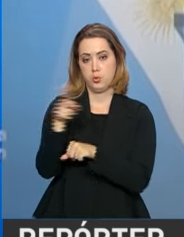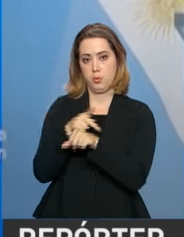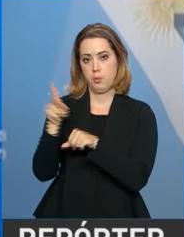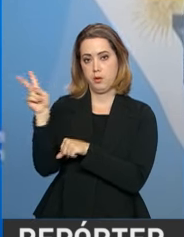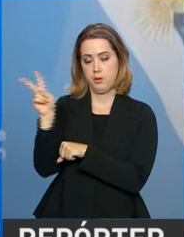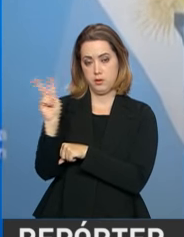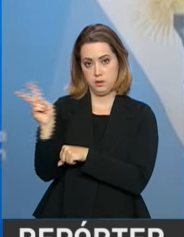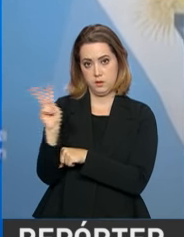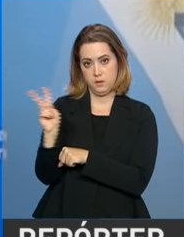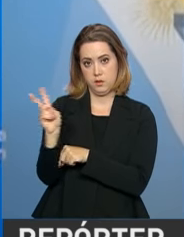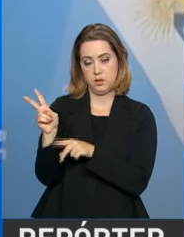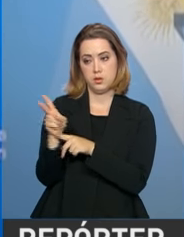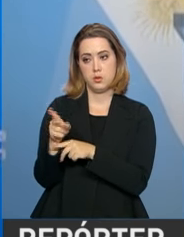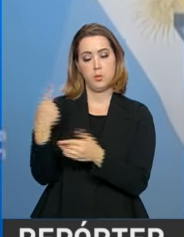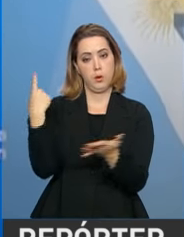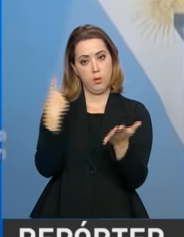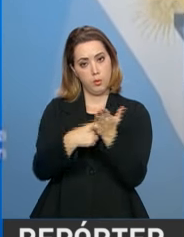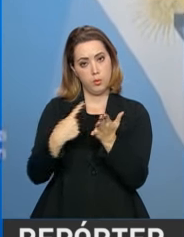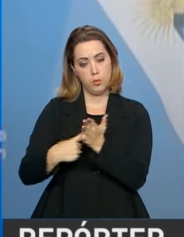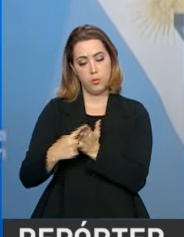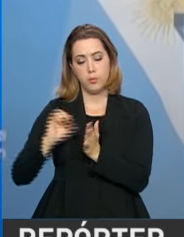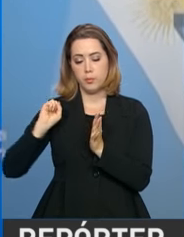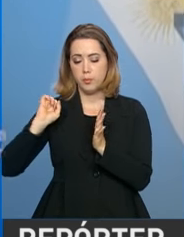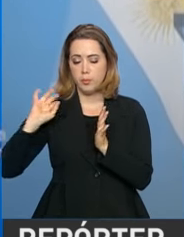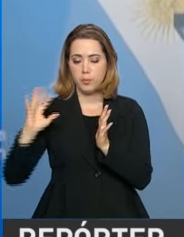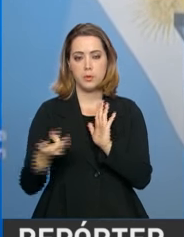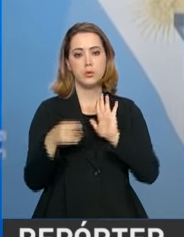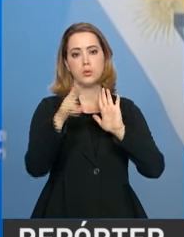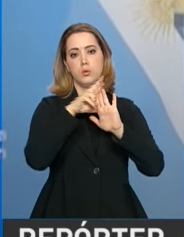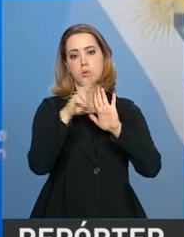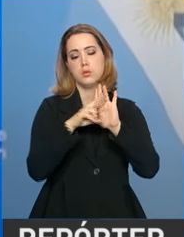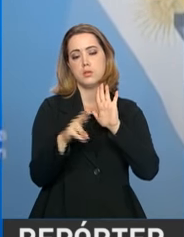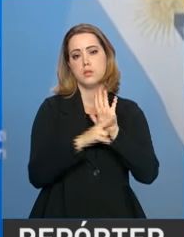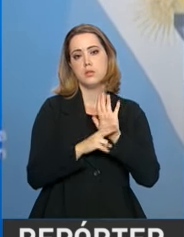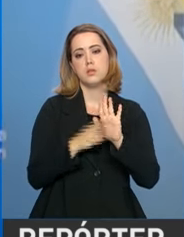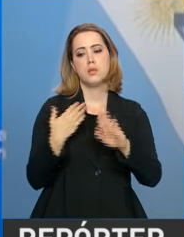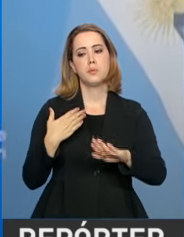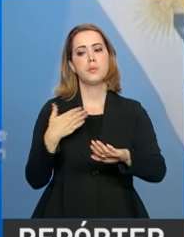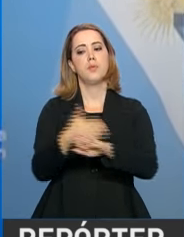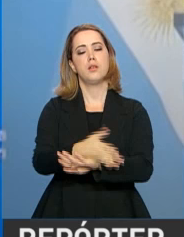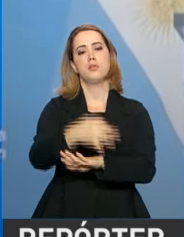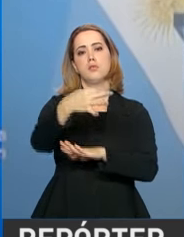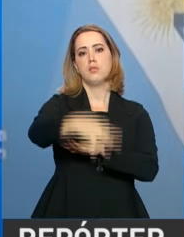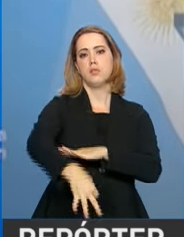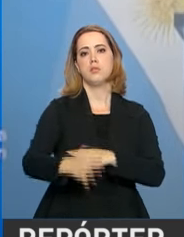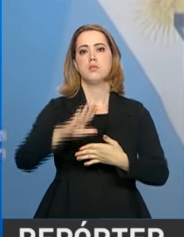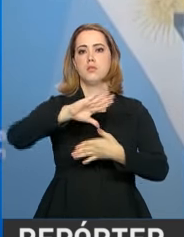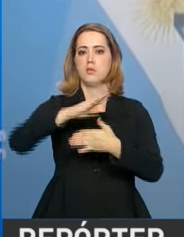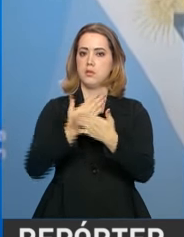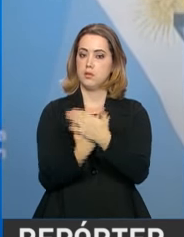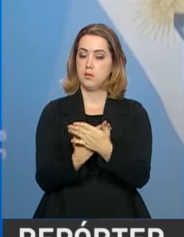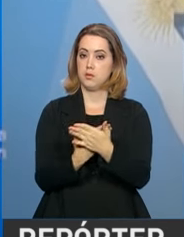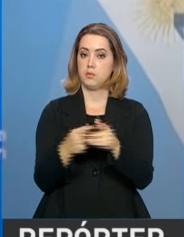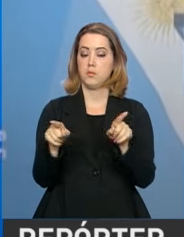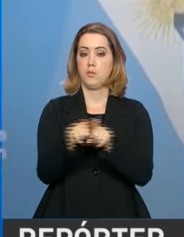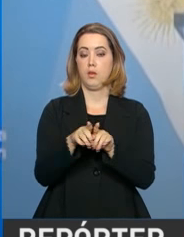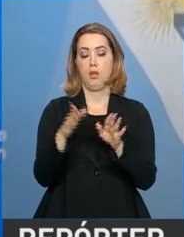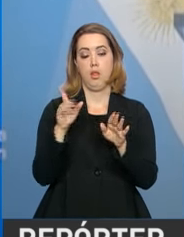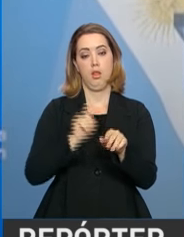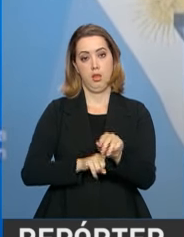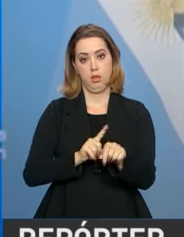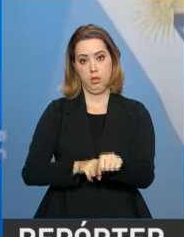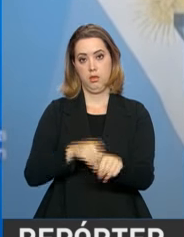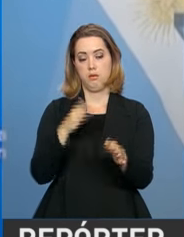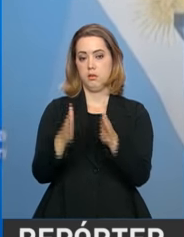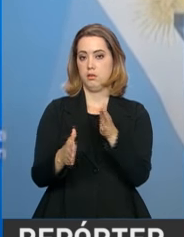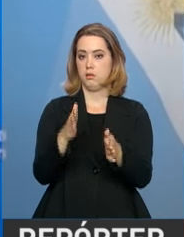cumpra os requisitos necessários para a integração definitiva ao Mercosul. Foi dado um prazo até